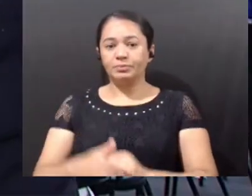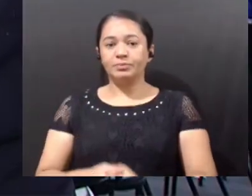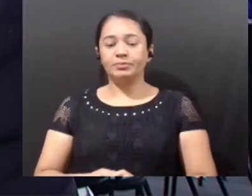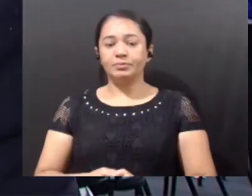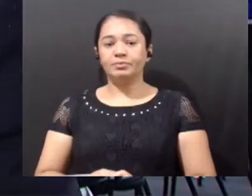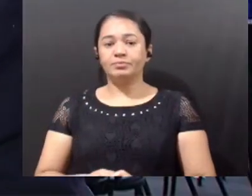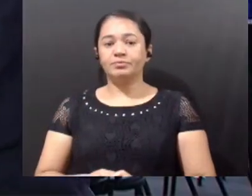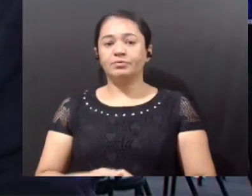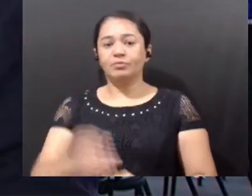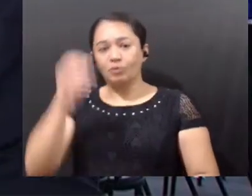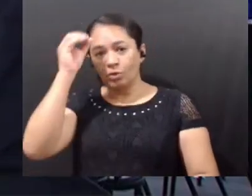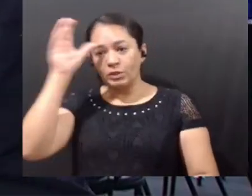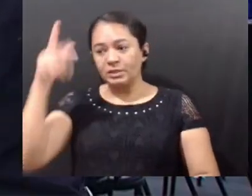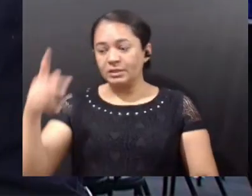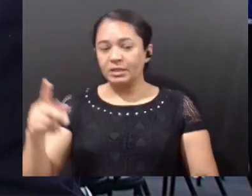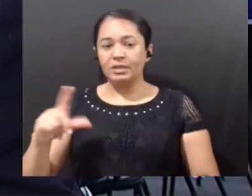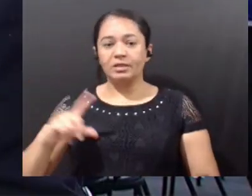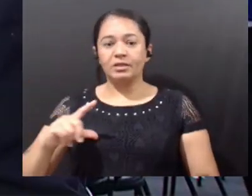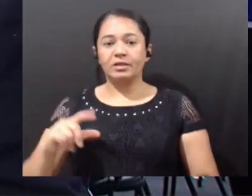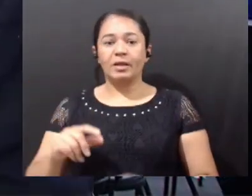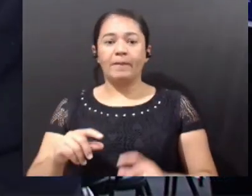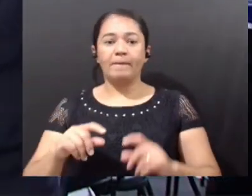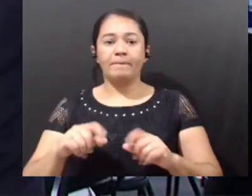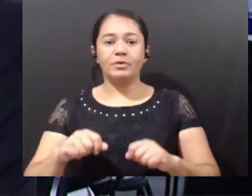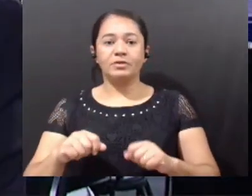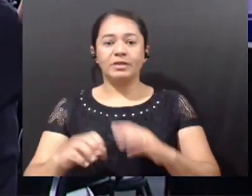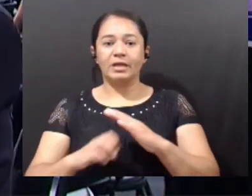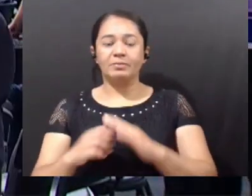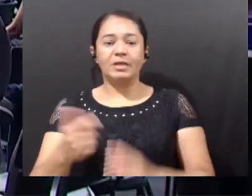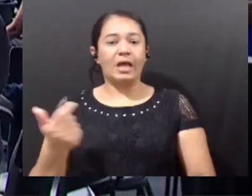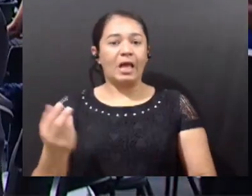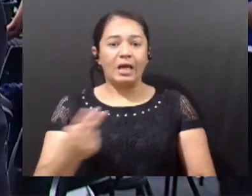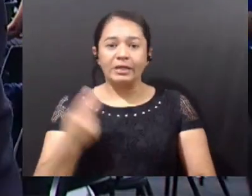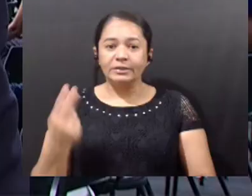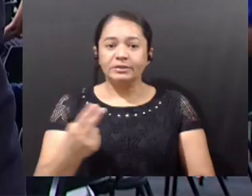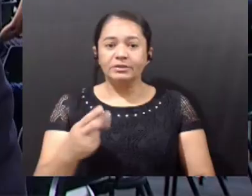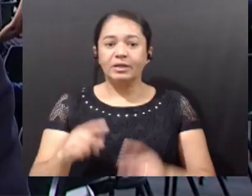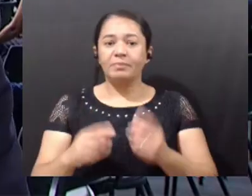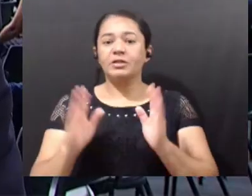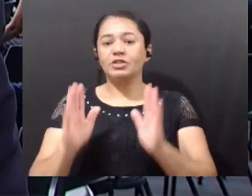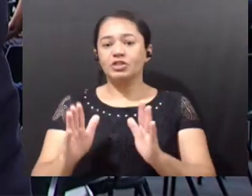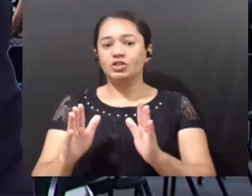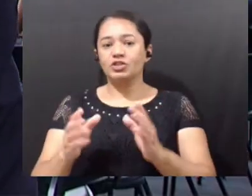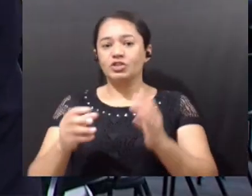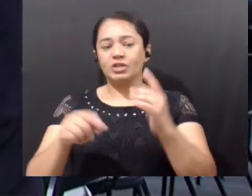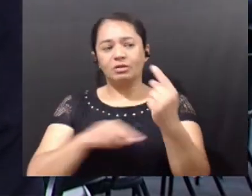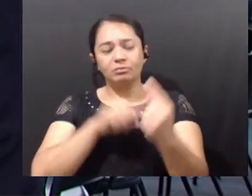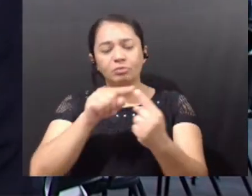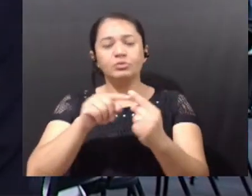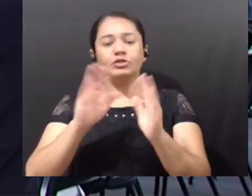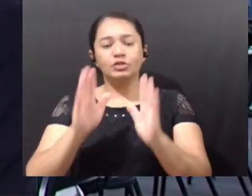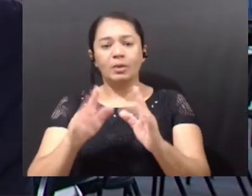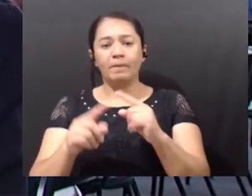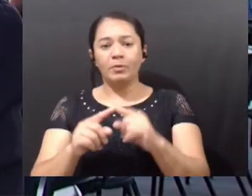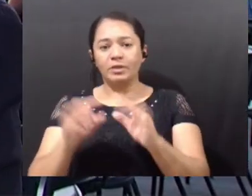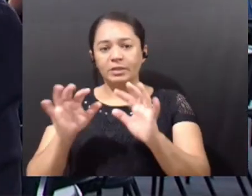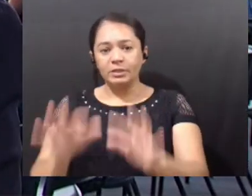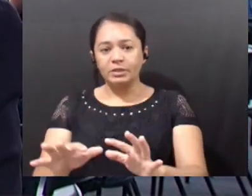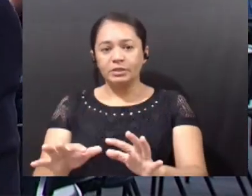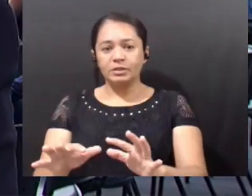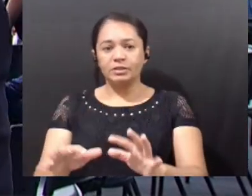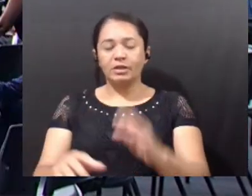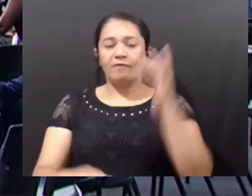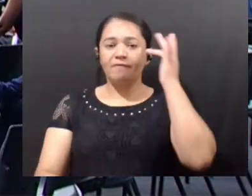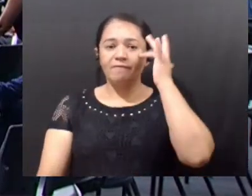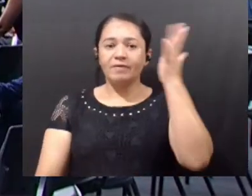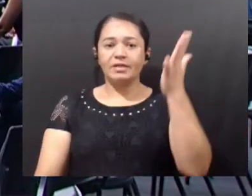tem, é muito provável que a empresa ainda não tenha condição, mas que ele já deixe estipulado. Porque isso vai facilitar até o momento